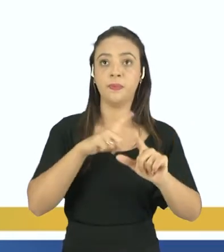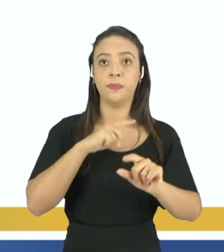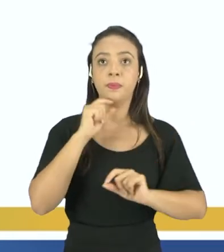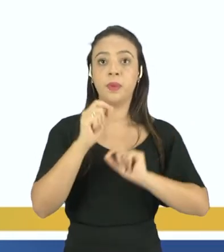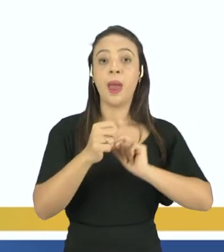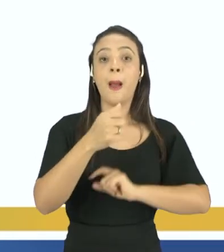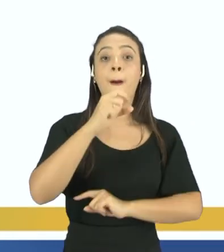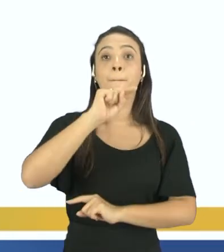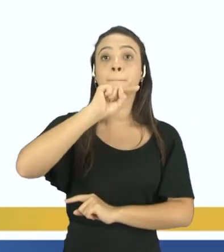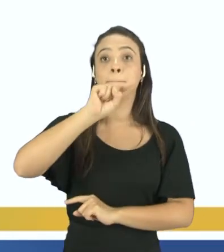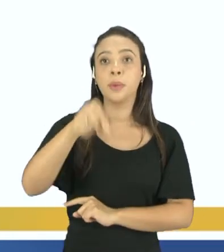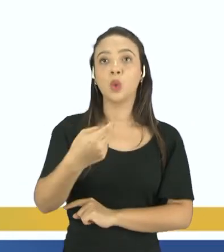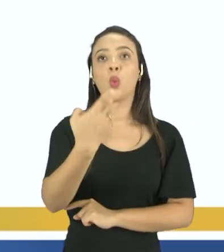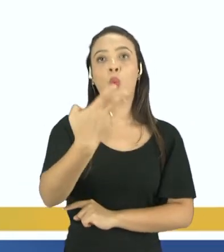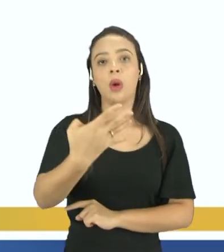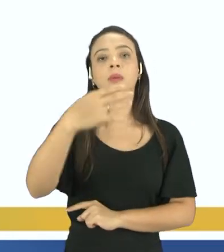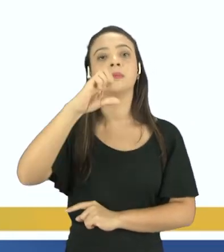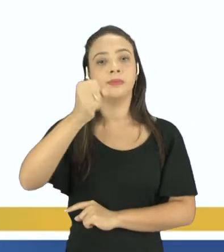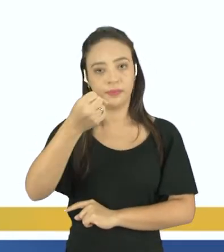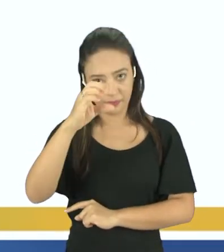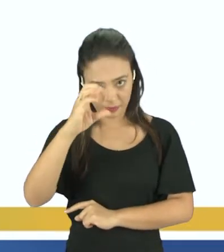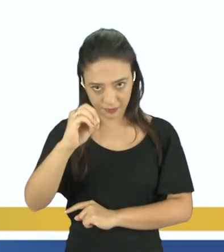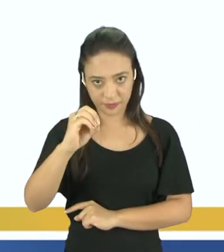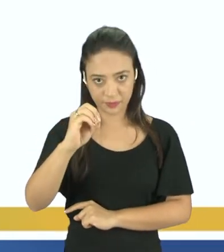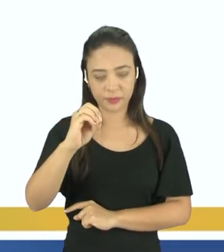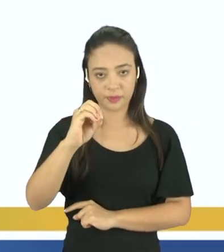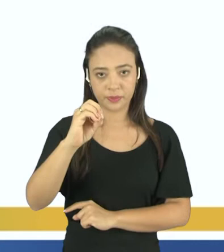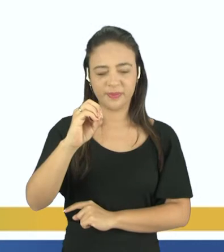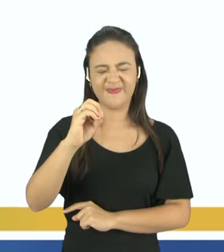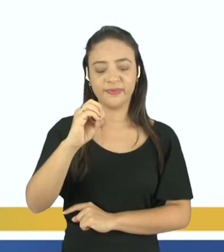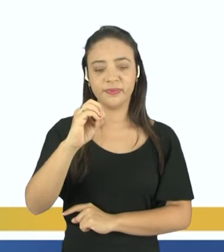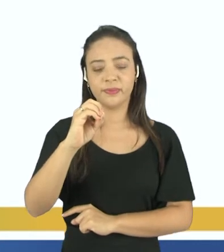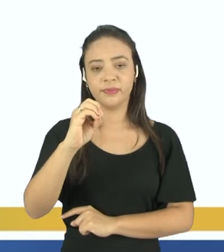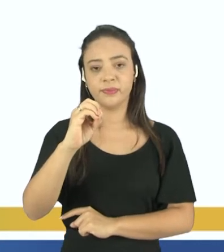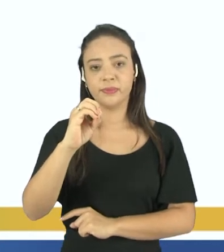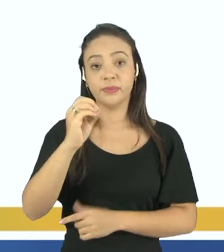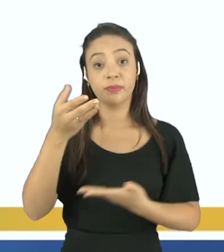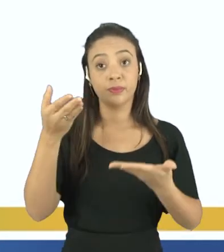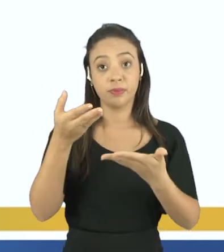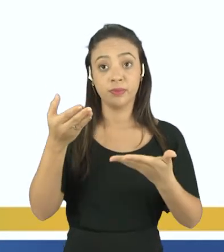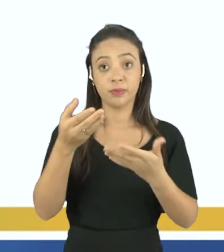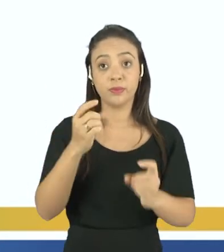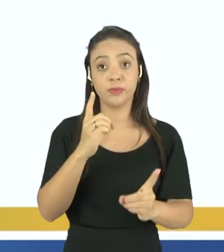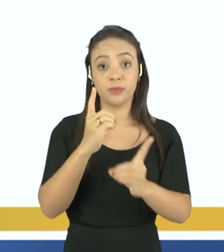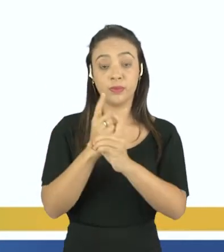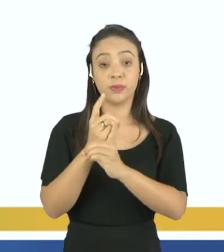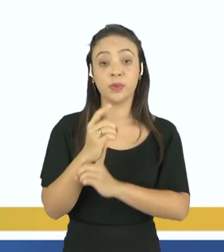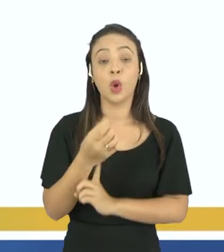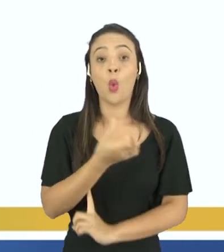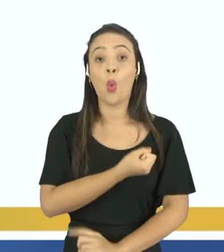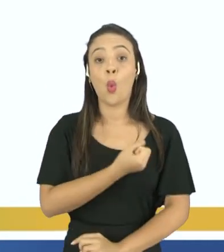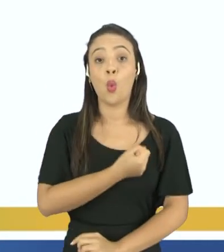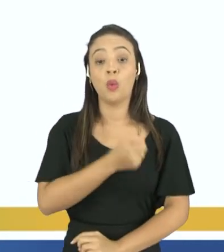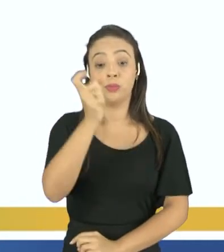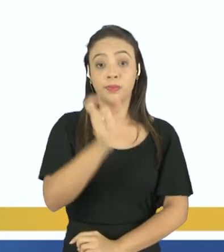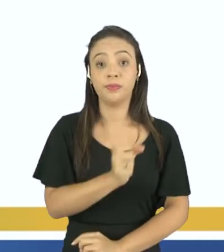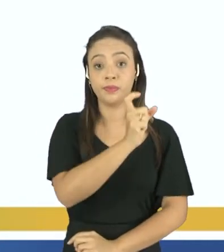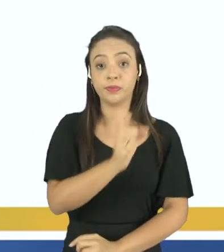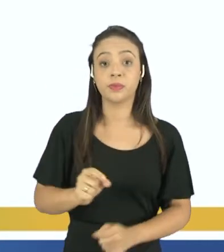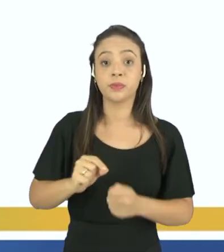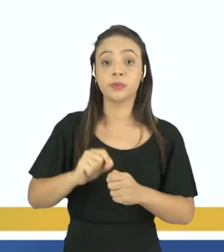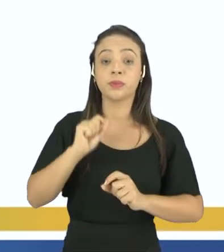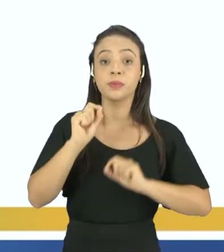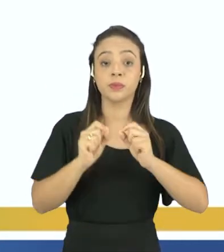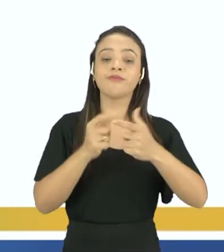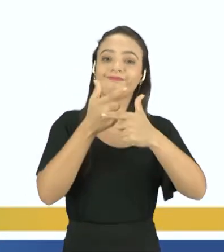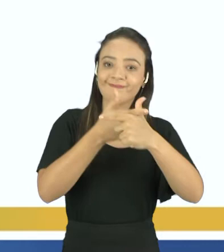temos 1480 certo 1480 agora pra gente descobrir o número de diagonais que a gente vai fazer